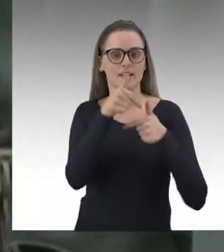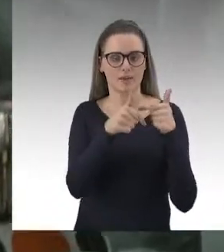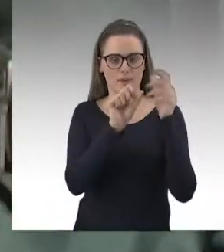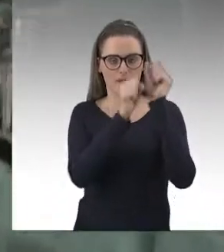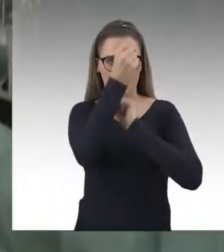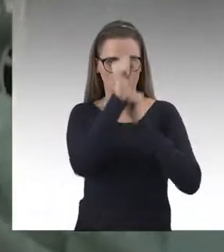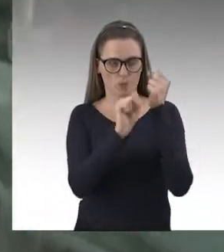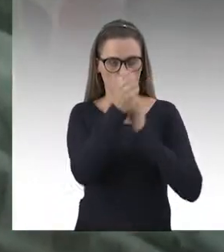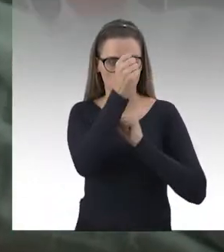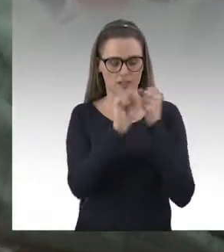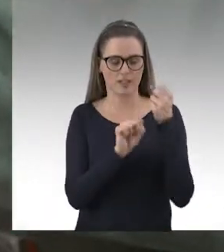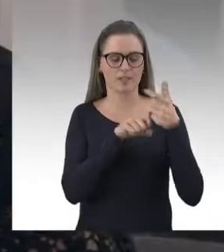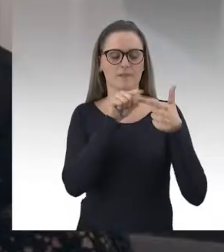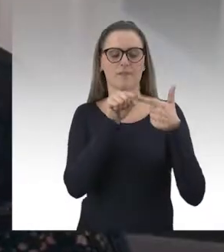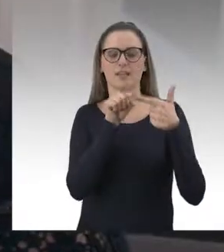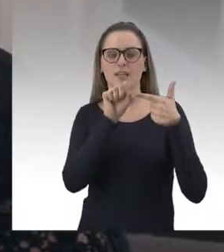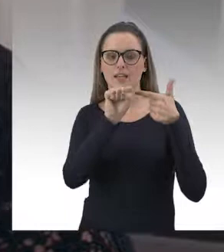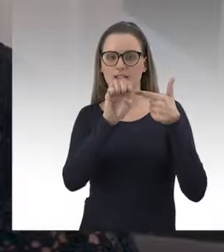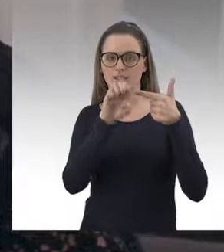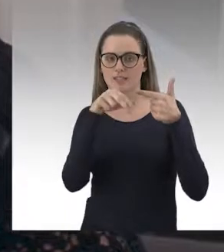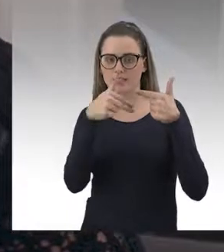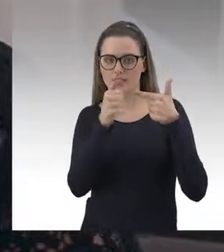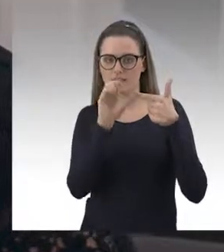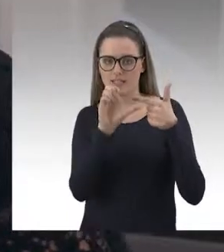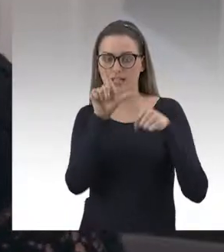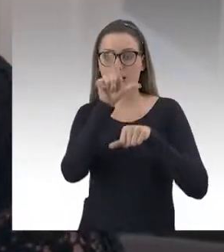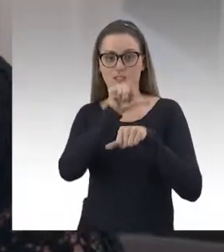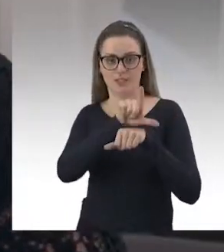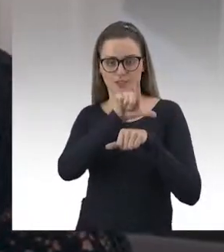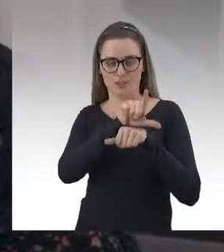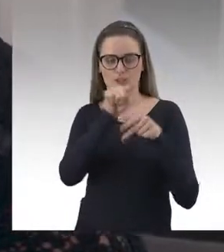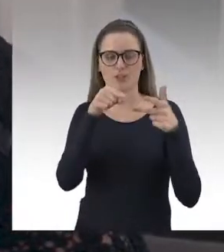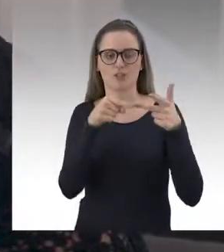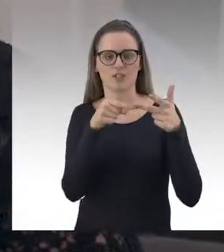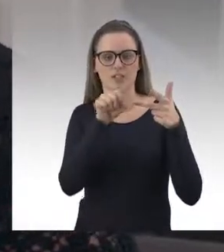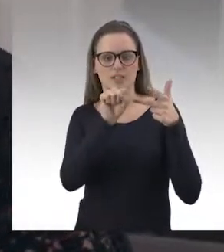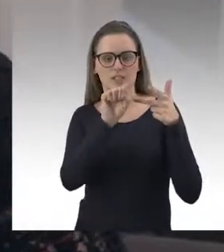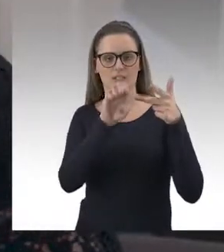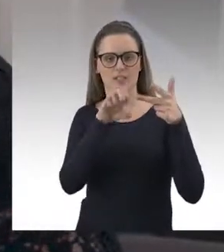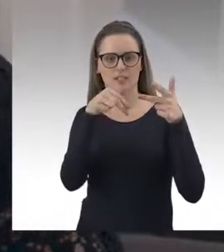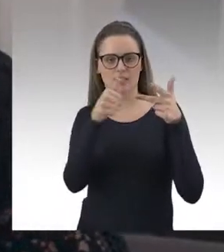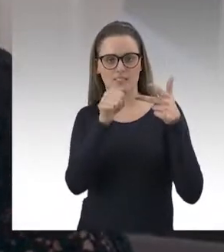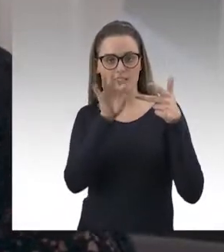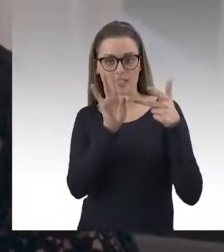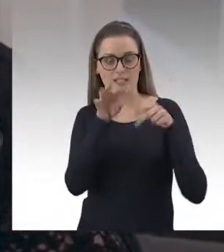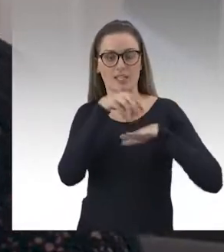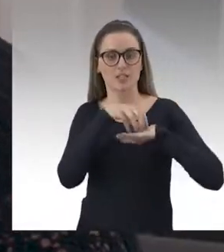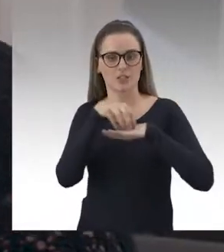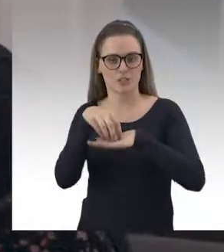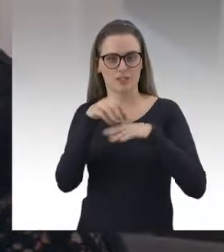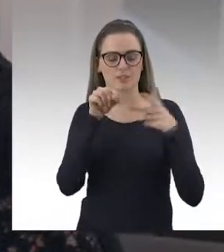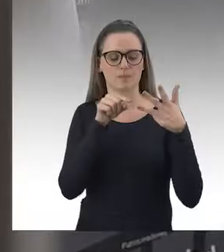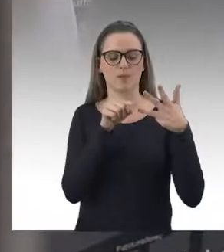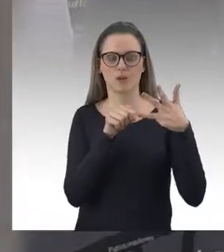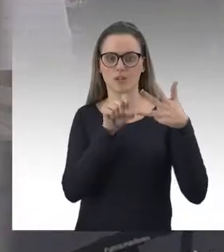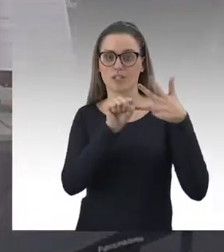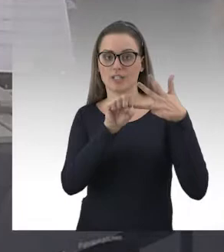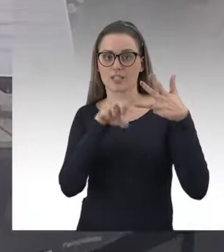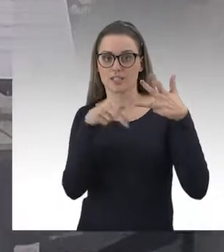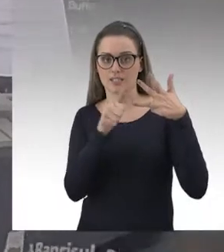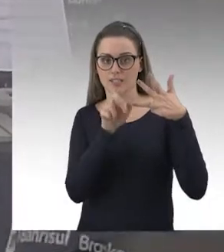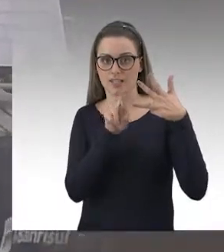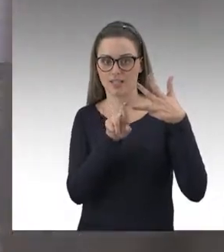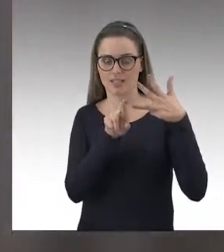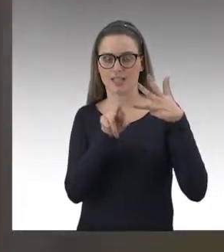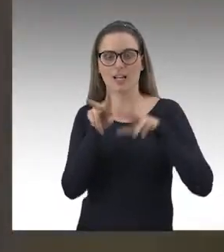que é Serviço Nacional de Aprendizagem na Indústria, SENAC no Comércio, SENAT Transporte, SENAR Rural,